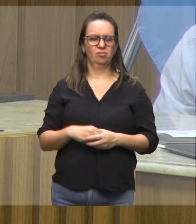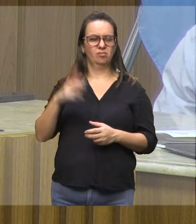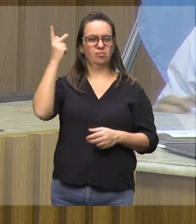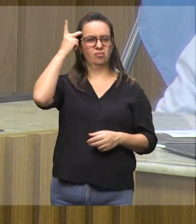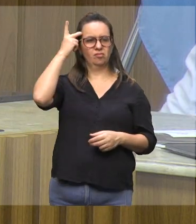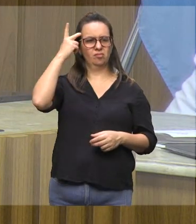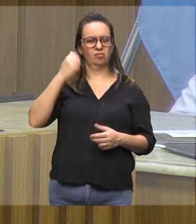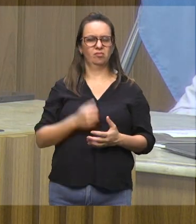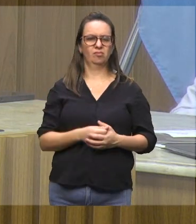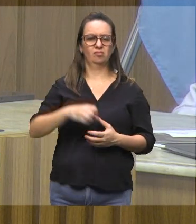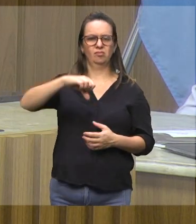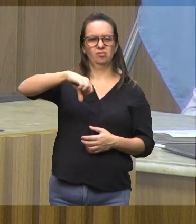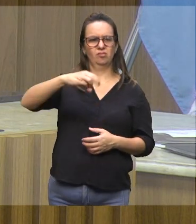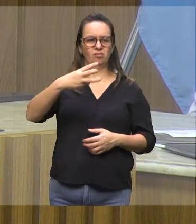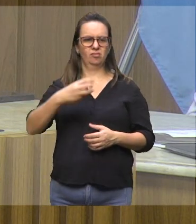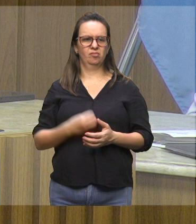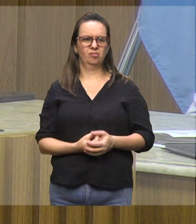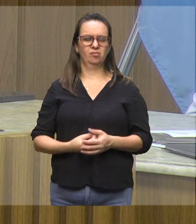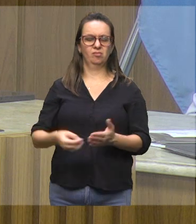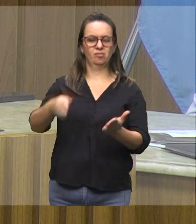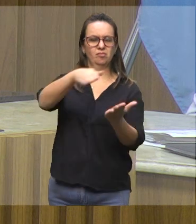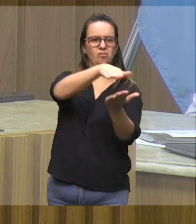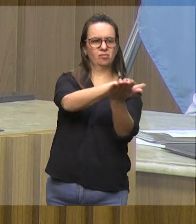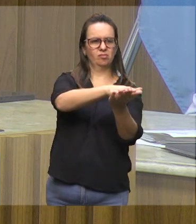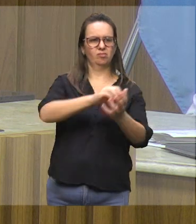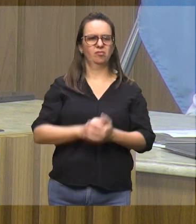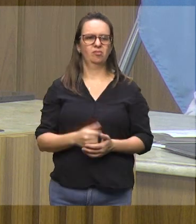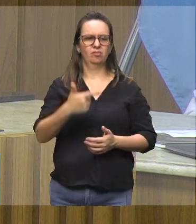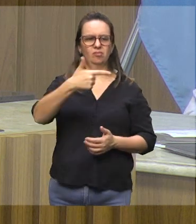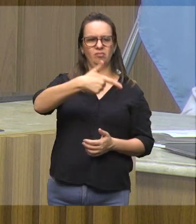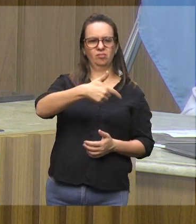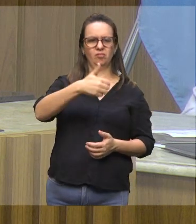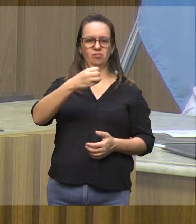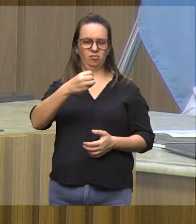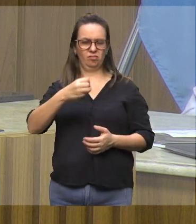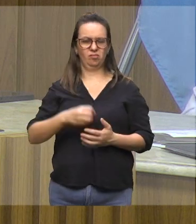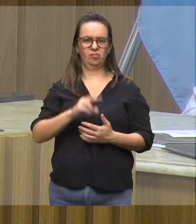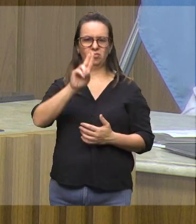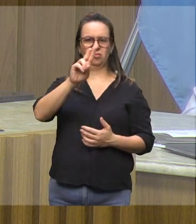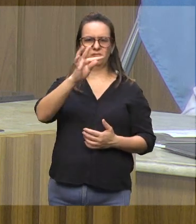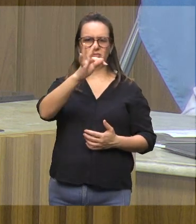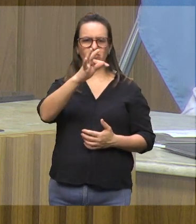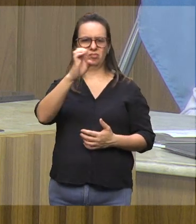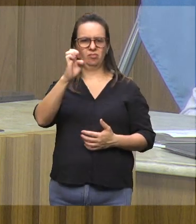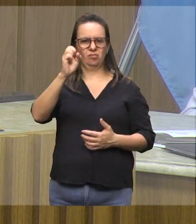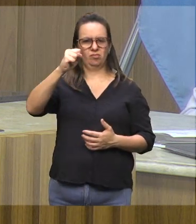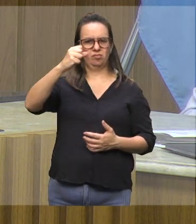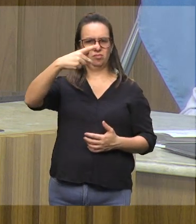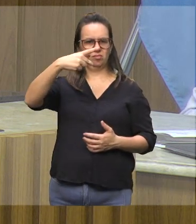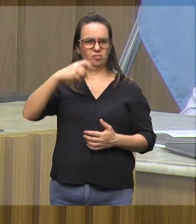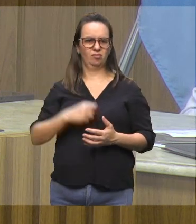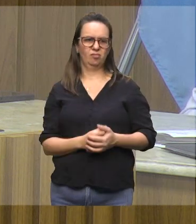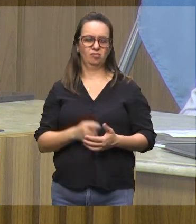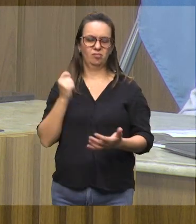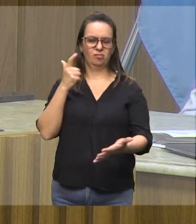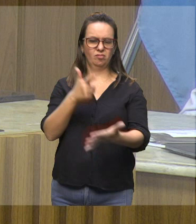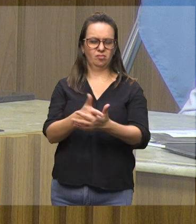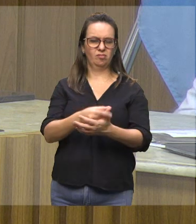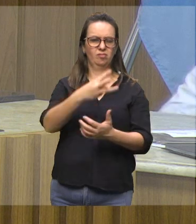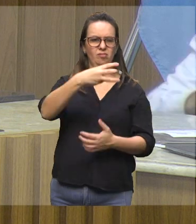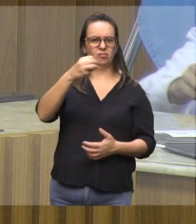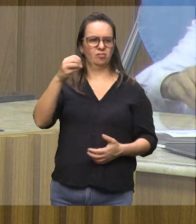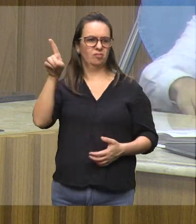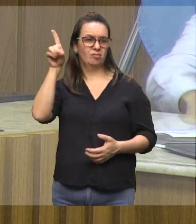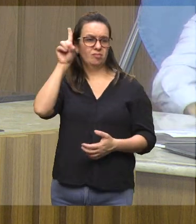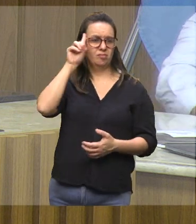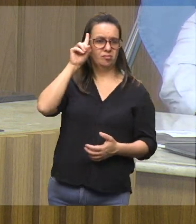709/93, multa sancionatória no valor de 20 UFESPs a ser recolhida no prazo de 30 dias sob pena de inscrição em dívida